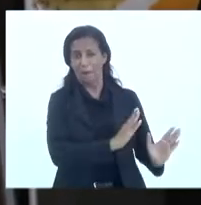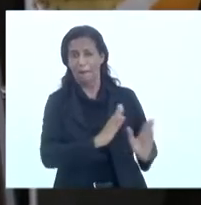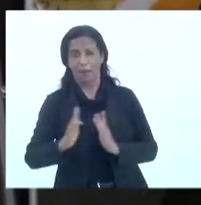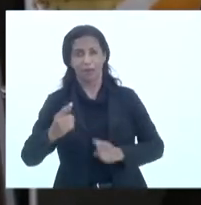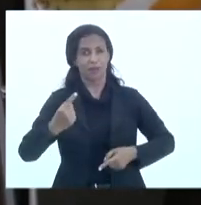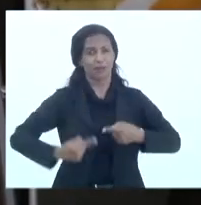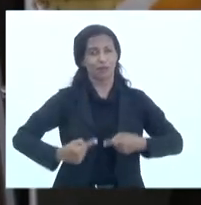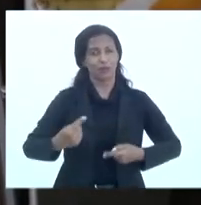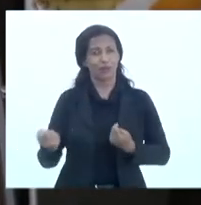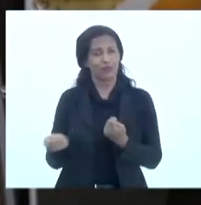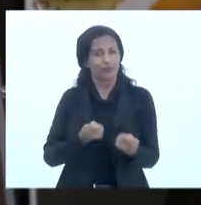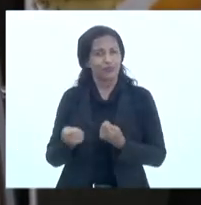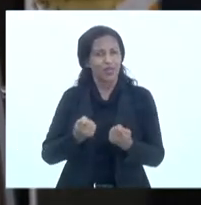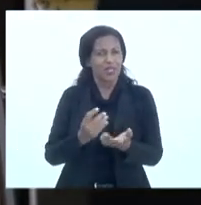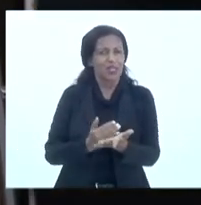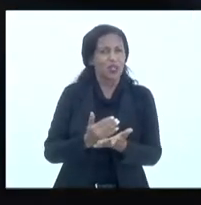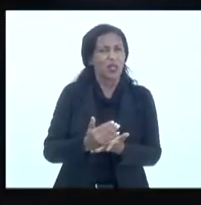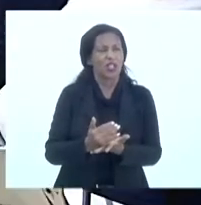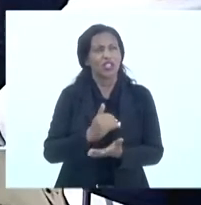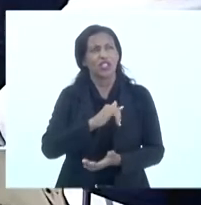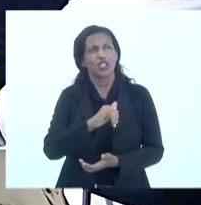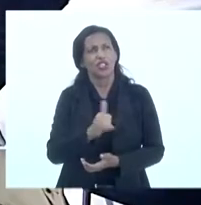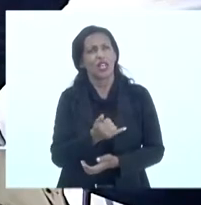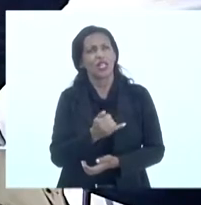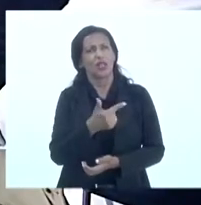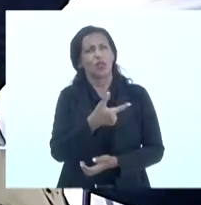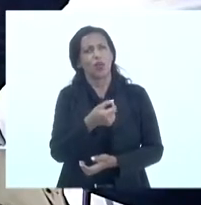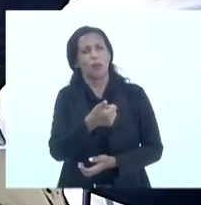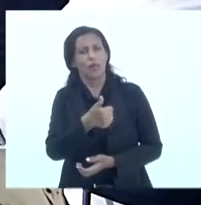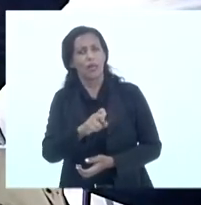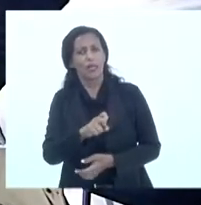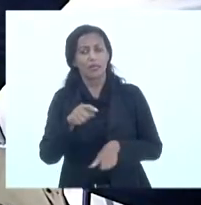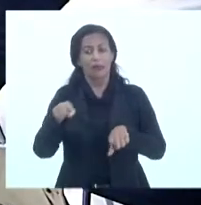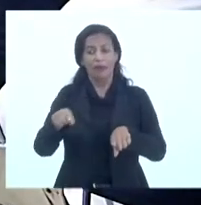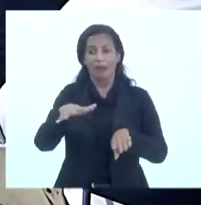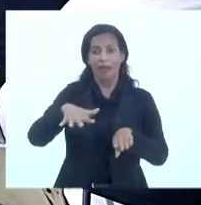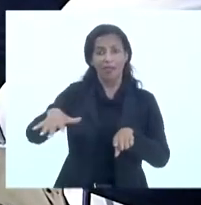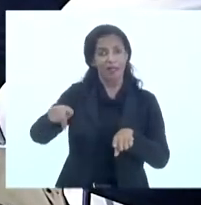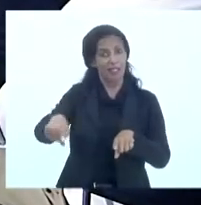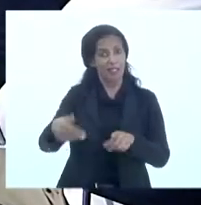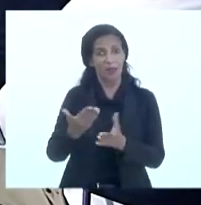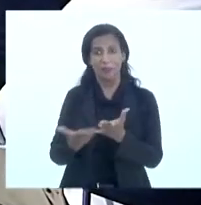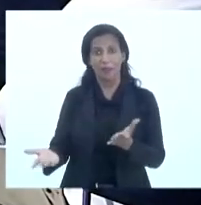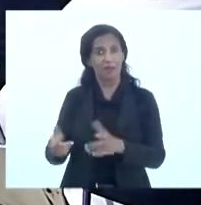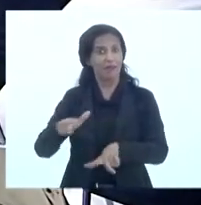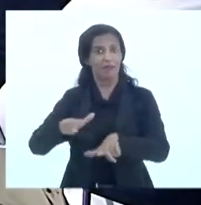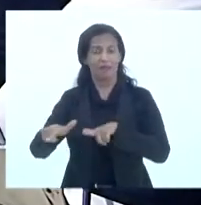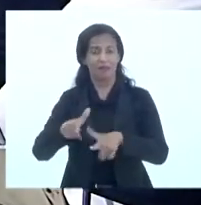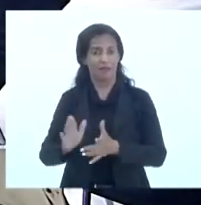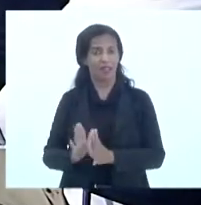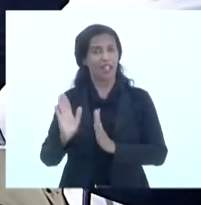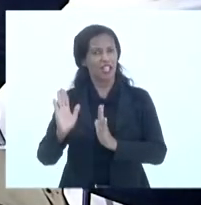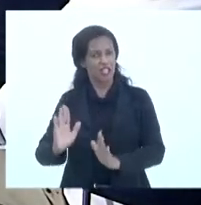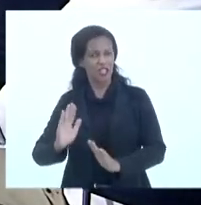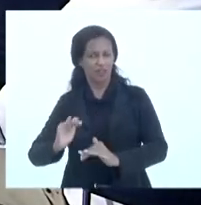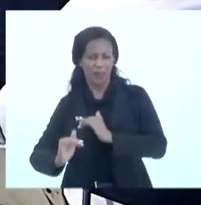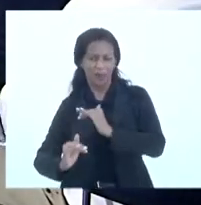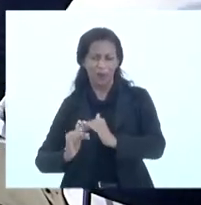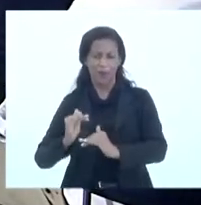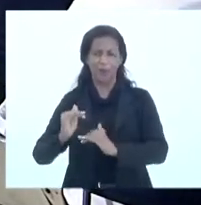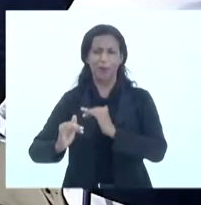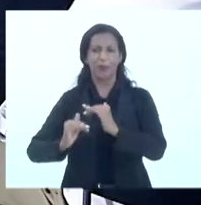econômica, desde janeiro de 2015. Essa região praticamente não perdeu empregos. E já vem recuperando agora